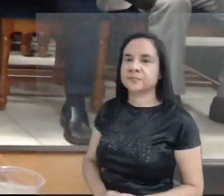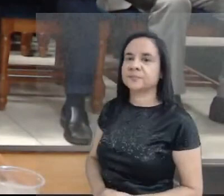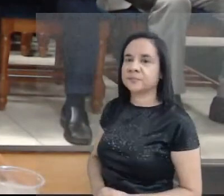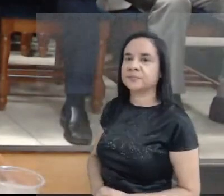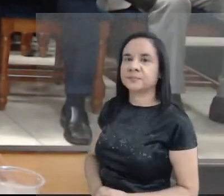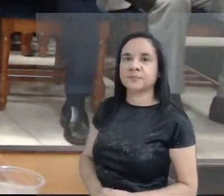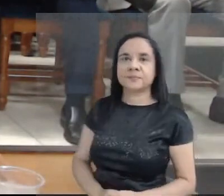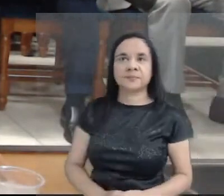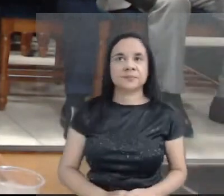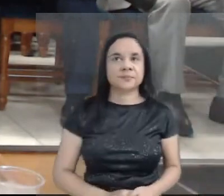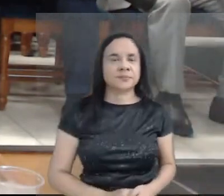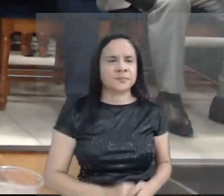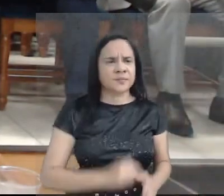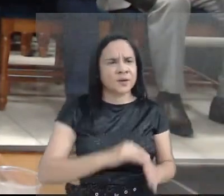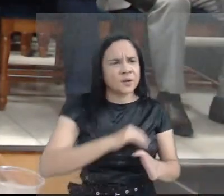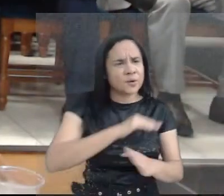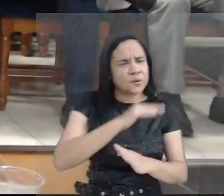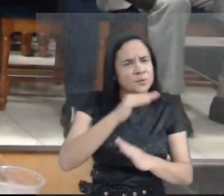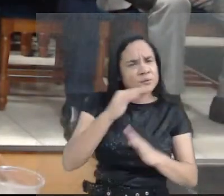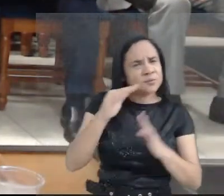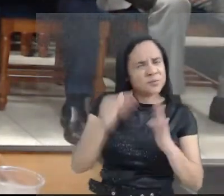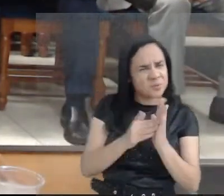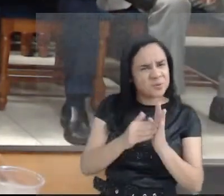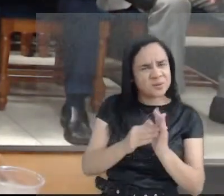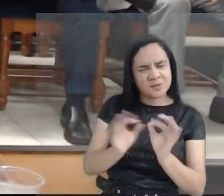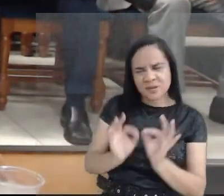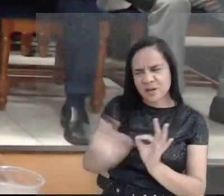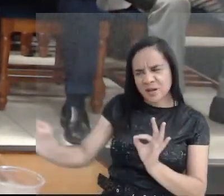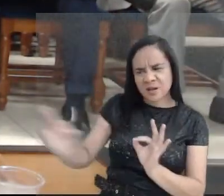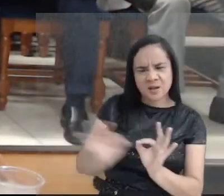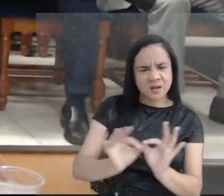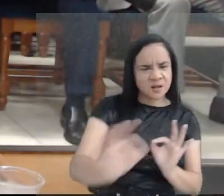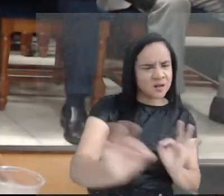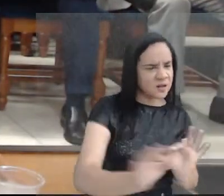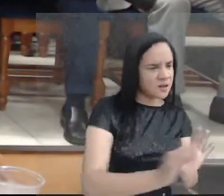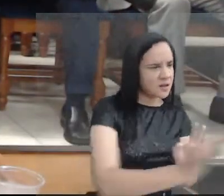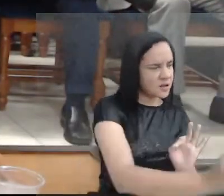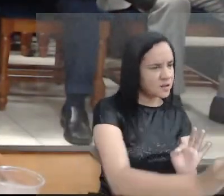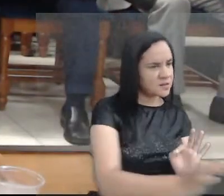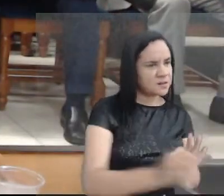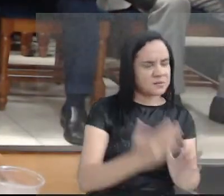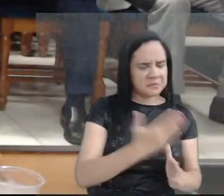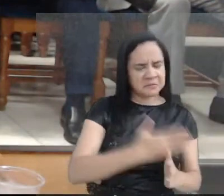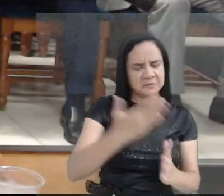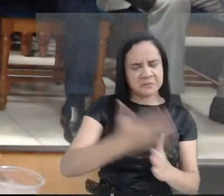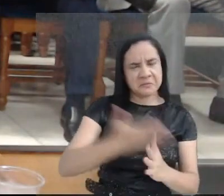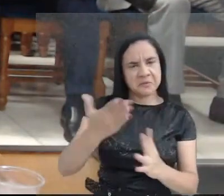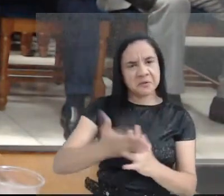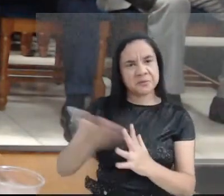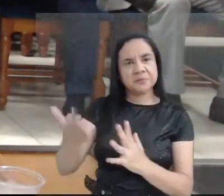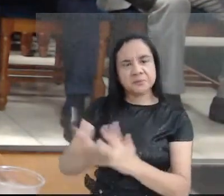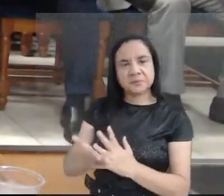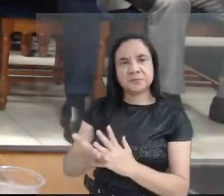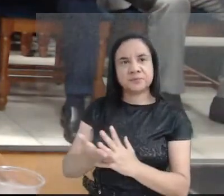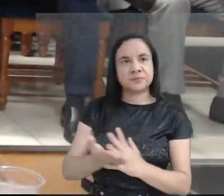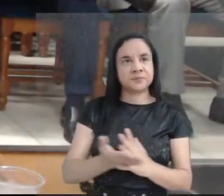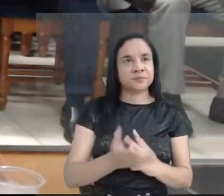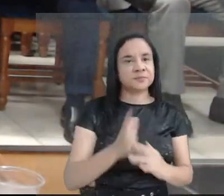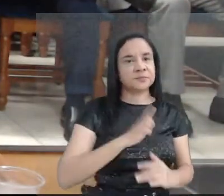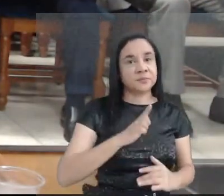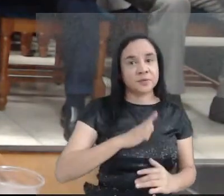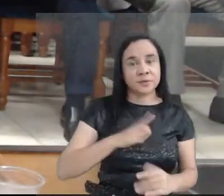Além de todas estas segregações, ou segregação, havia o